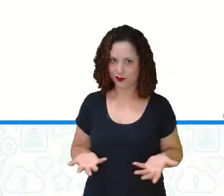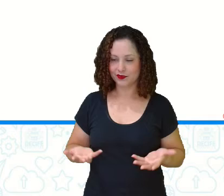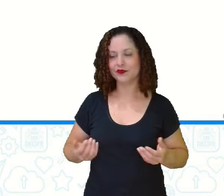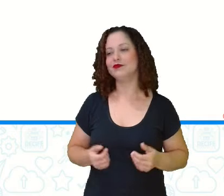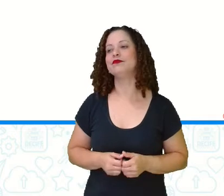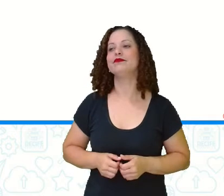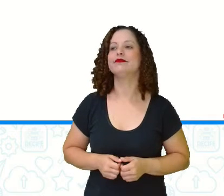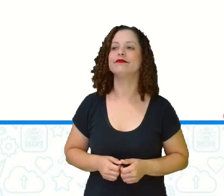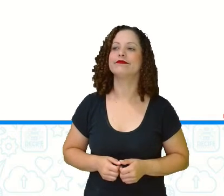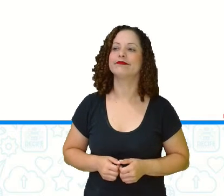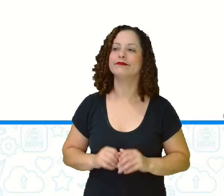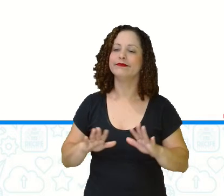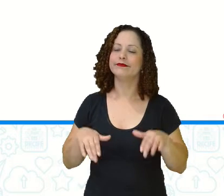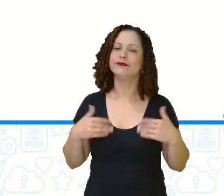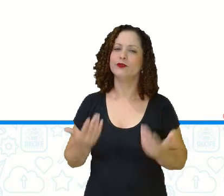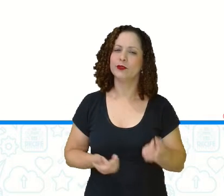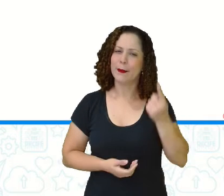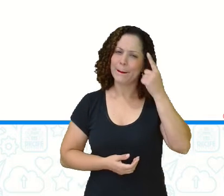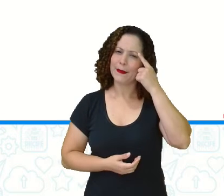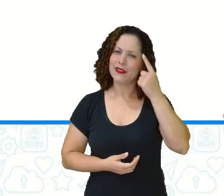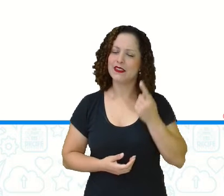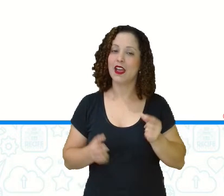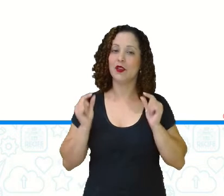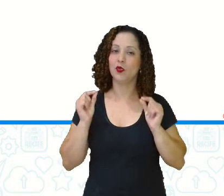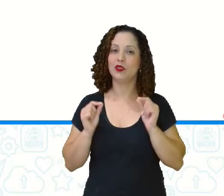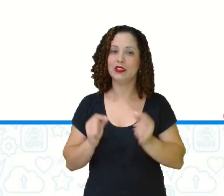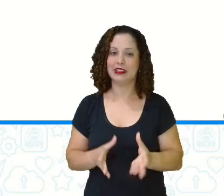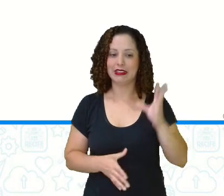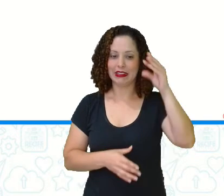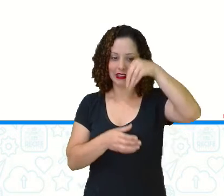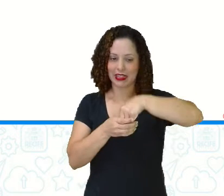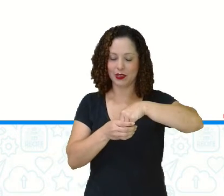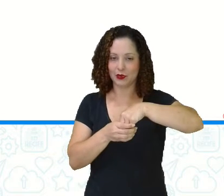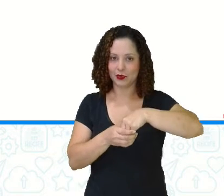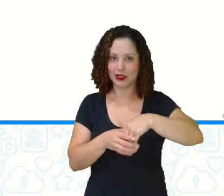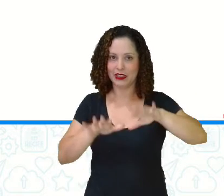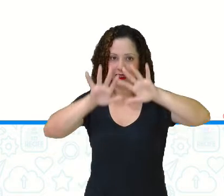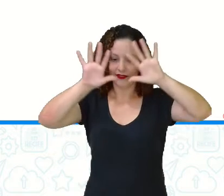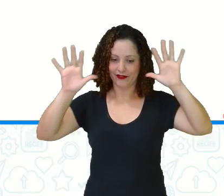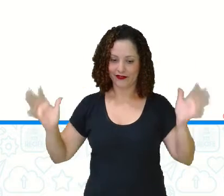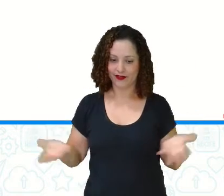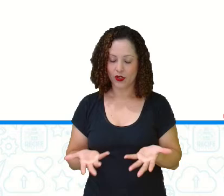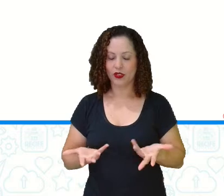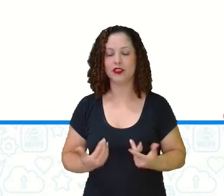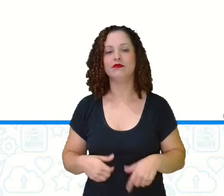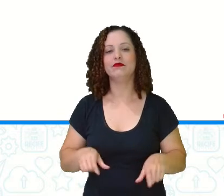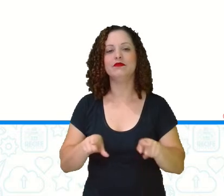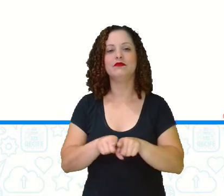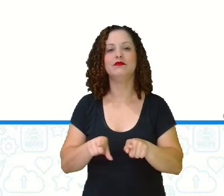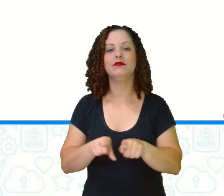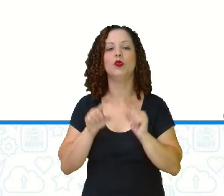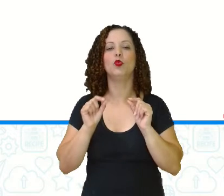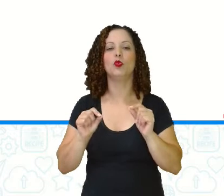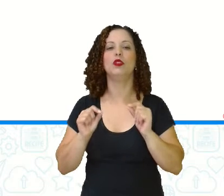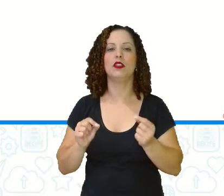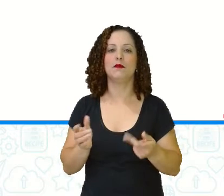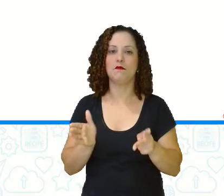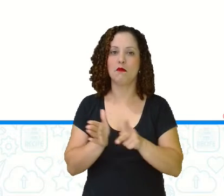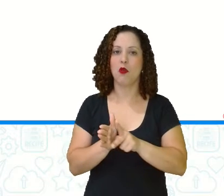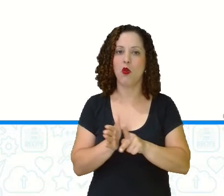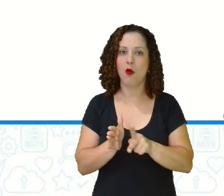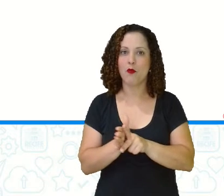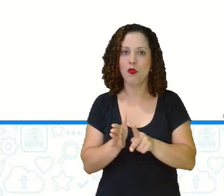gente pensa nas camadas internas e externas, nós estamos falando do sistema terrestre, que é a combinação